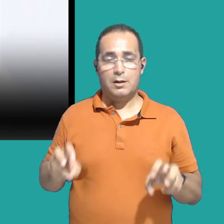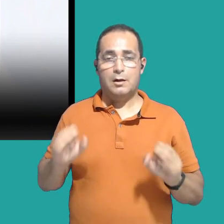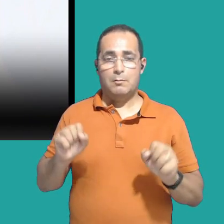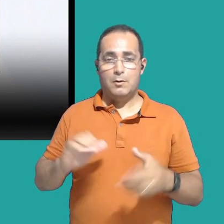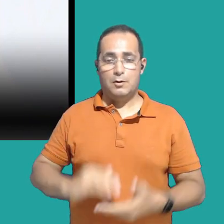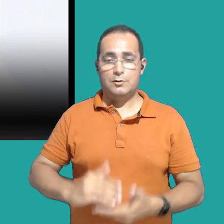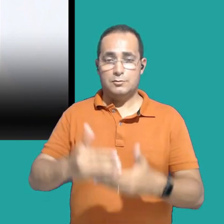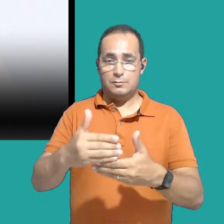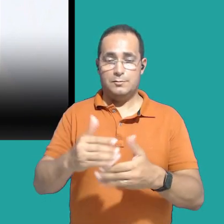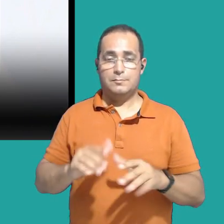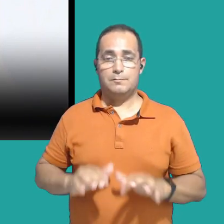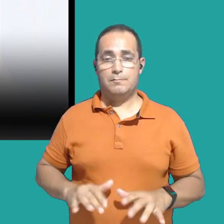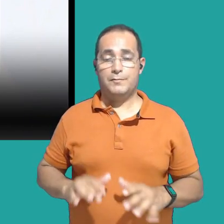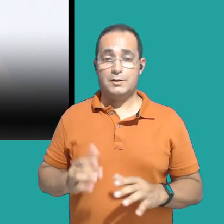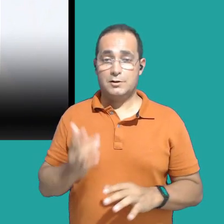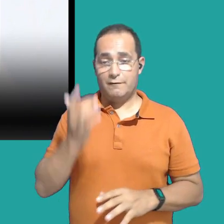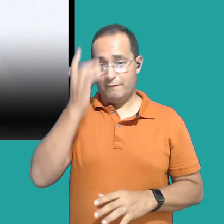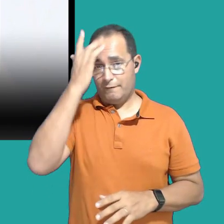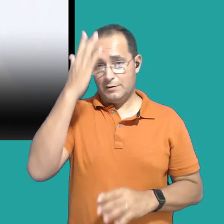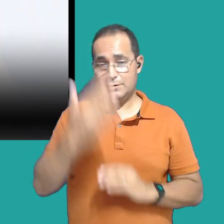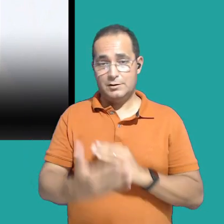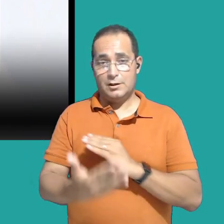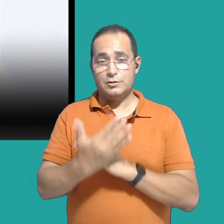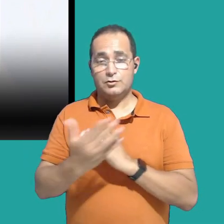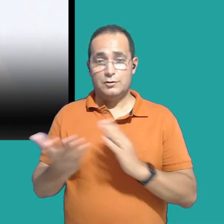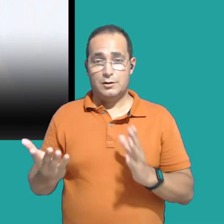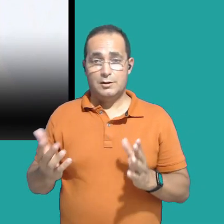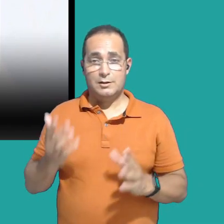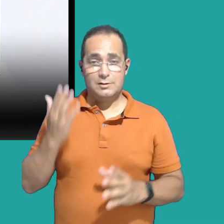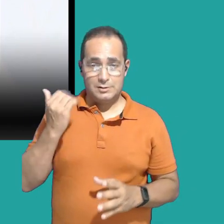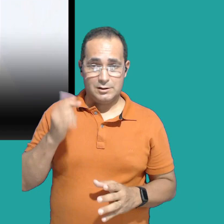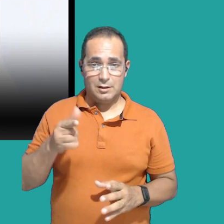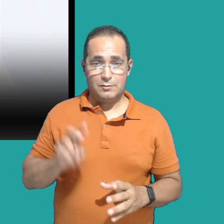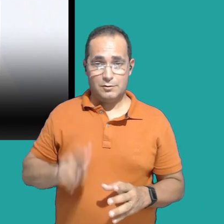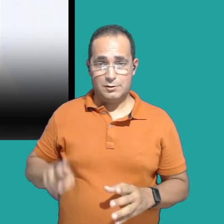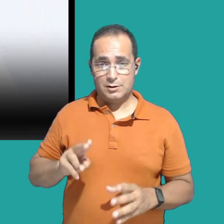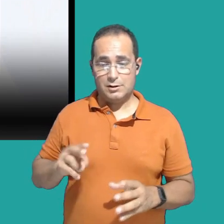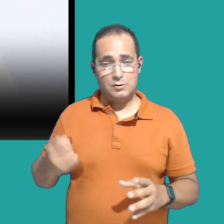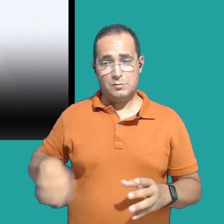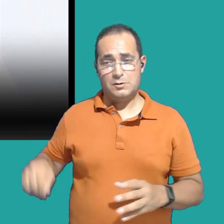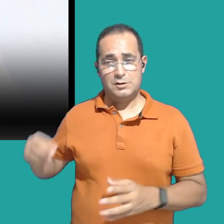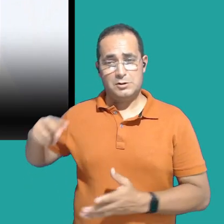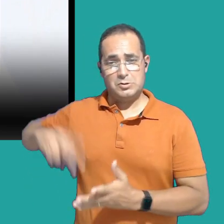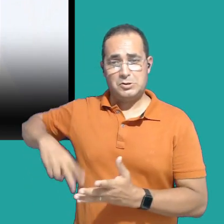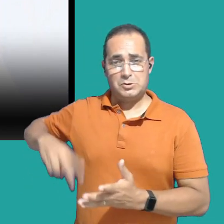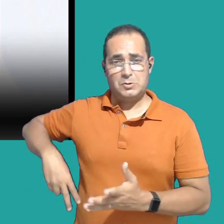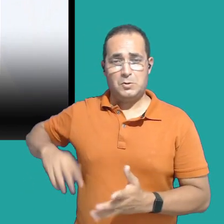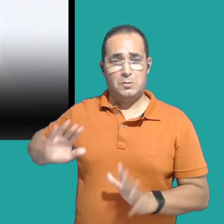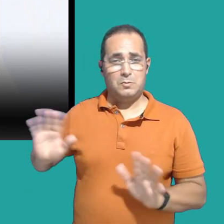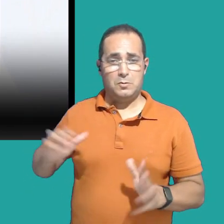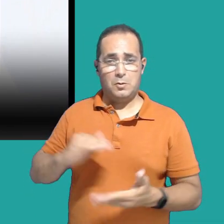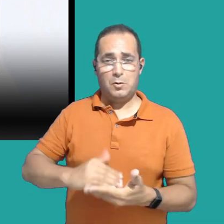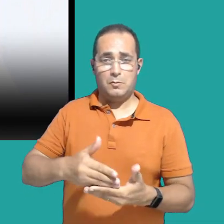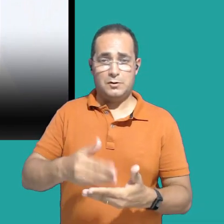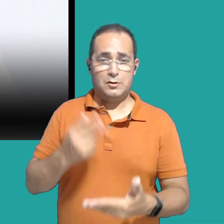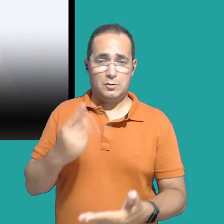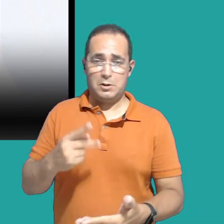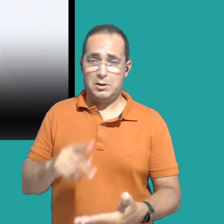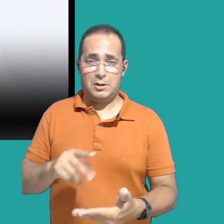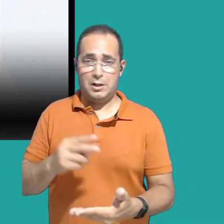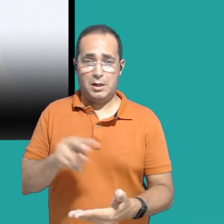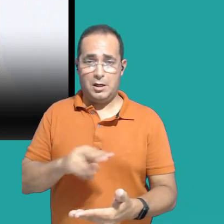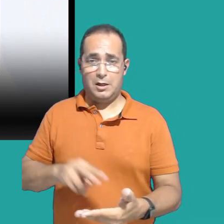permitem computador, né? Já facilita muito o computador. Com certeza. Se a pessoa sabe usar o computador, não precisa do ledor, o